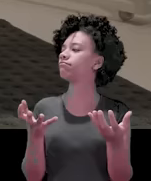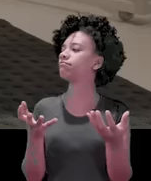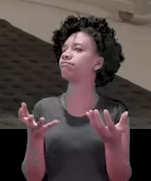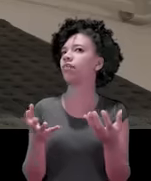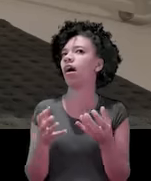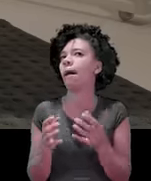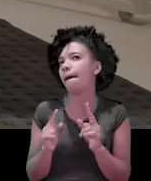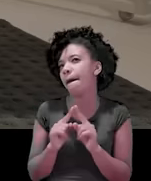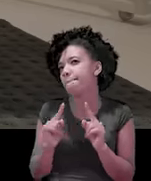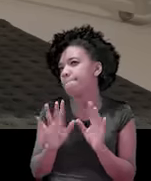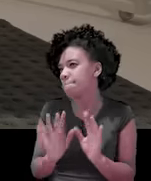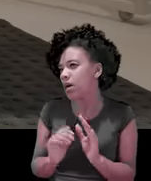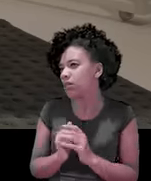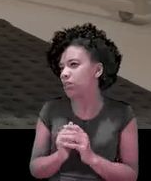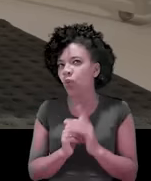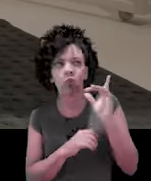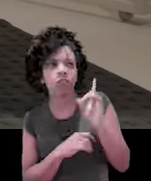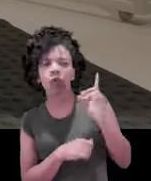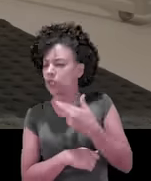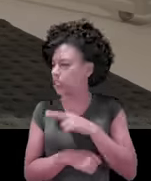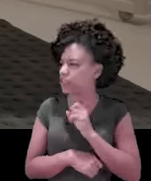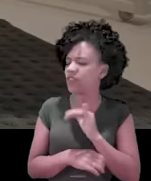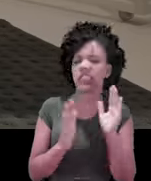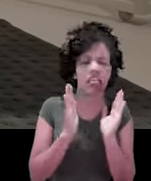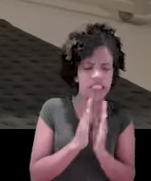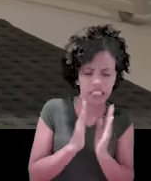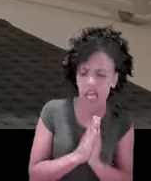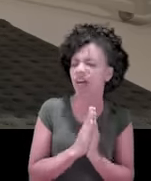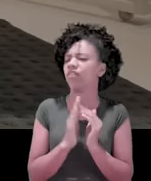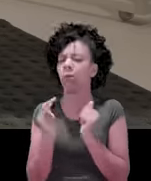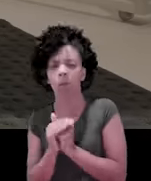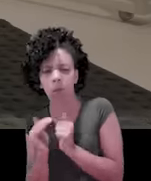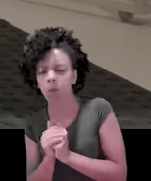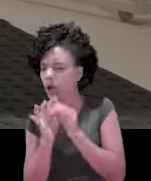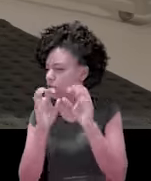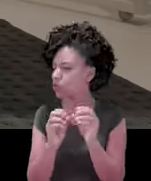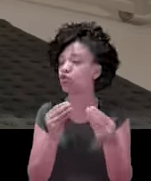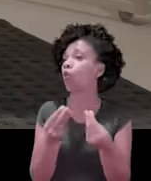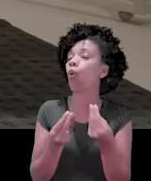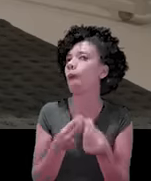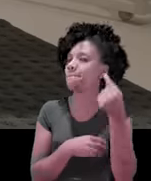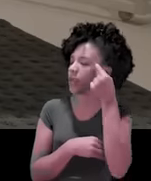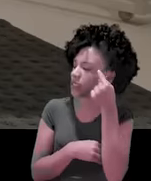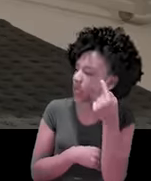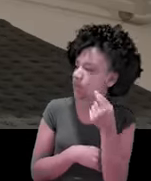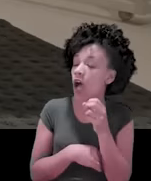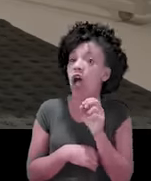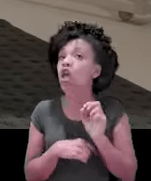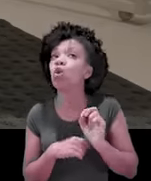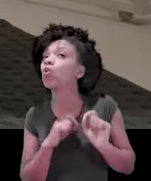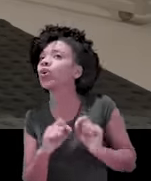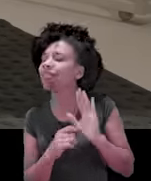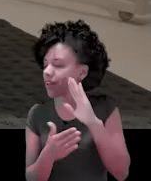e só a questão com Deus com religião se você rezava a noite nessa escuridão que que você pensava em que que você